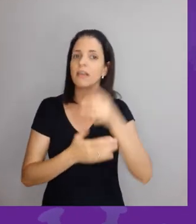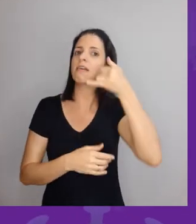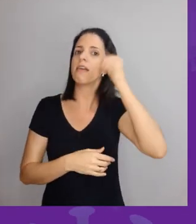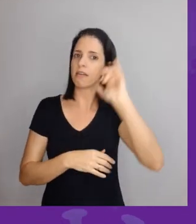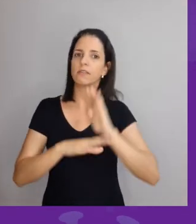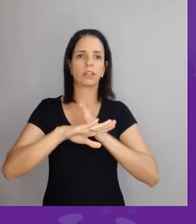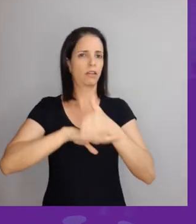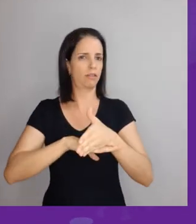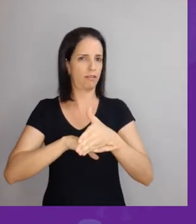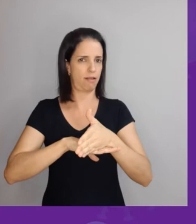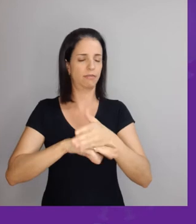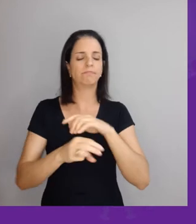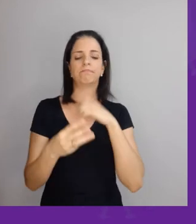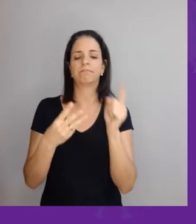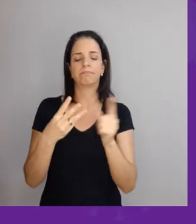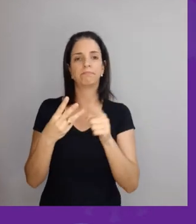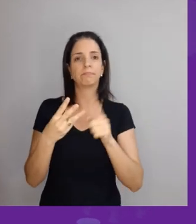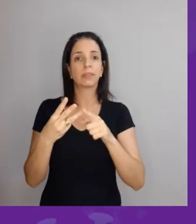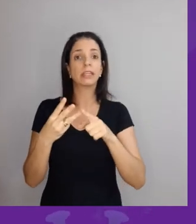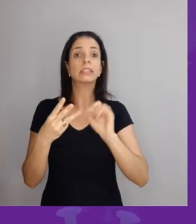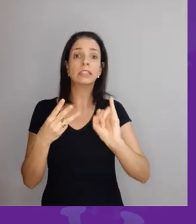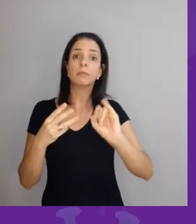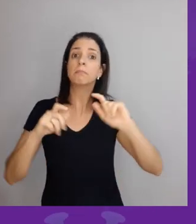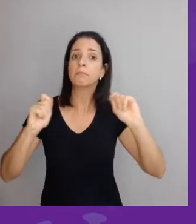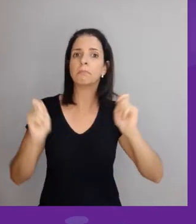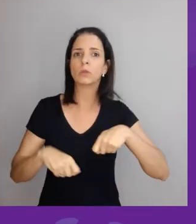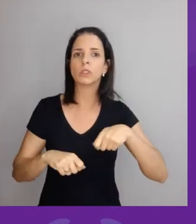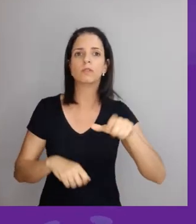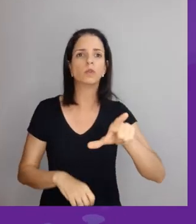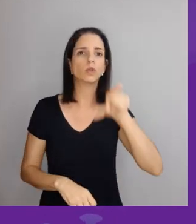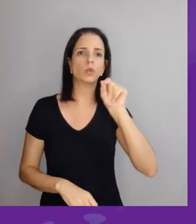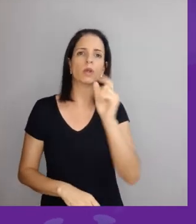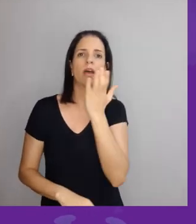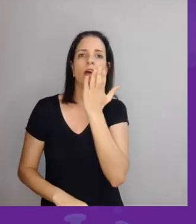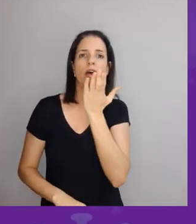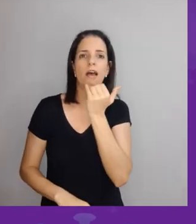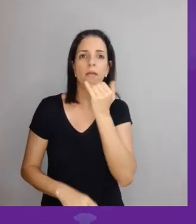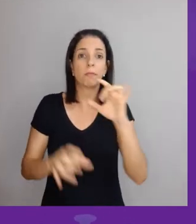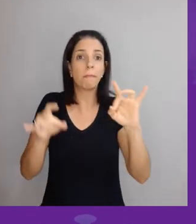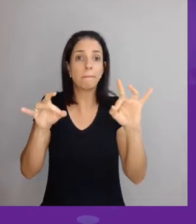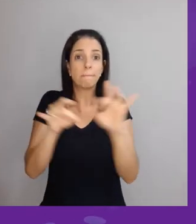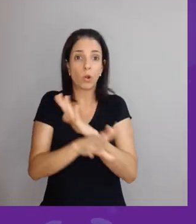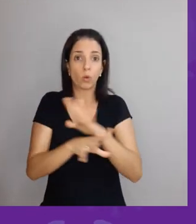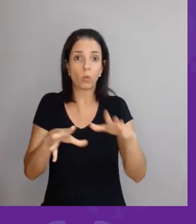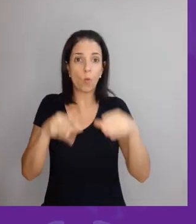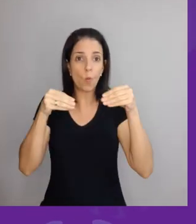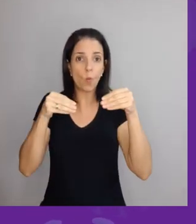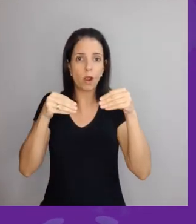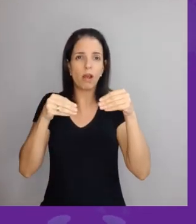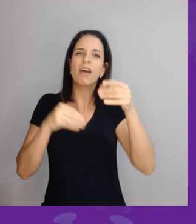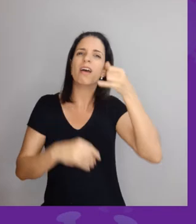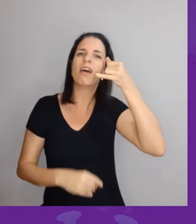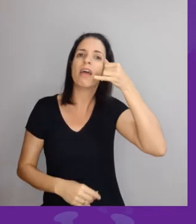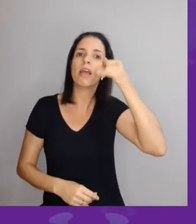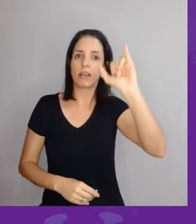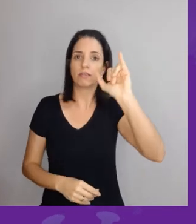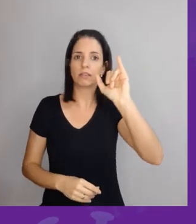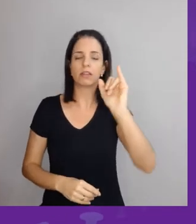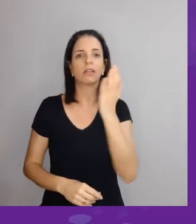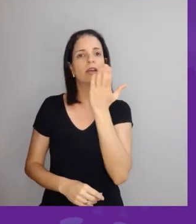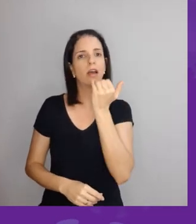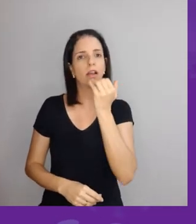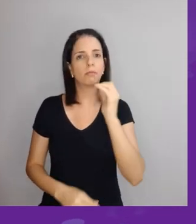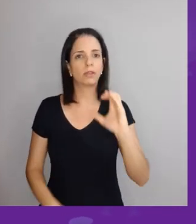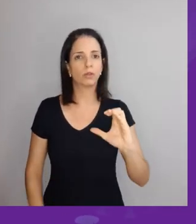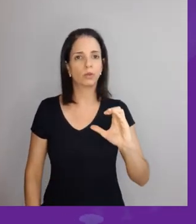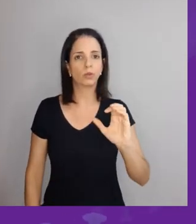lugar se ela puder dar preferência para alimento industrializado embalada hermeticamente é mais seguro né não comer nada cru